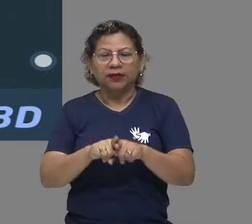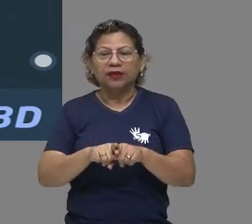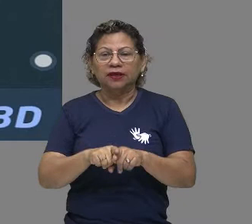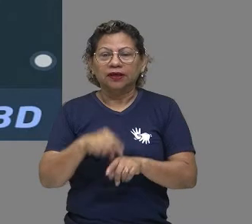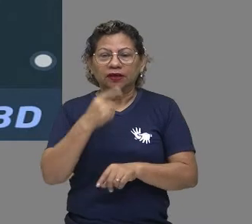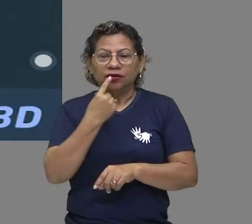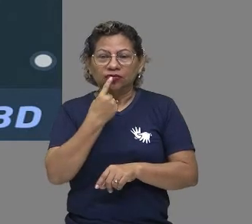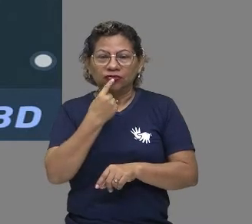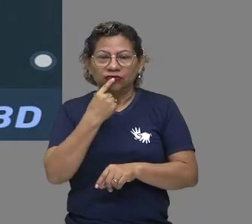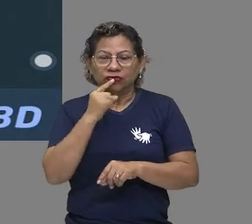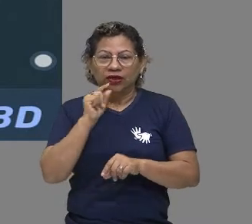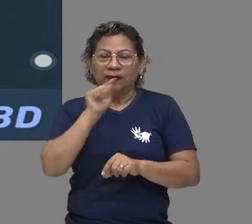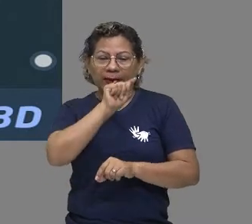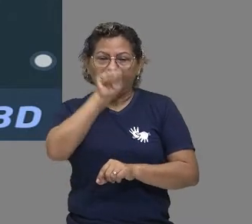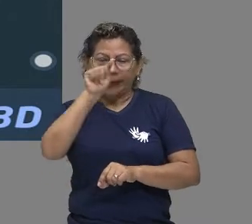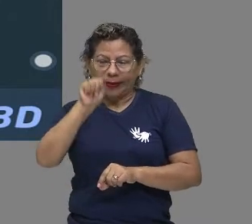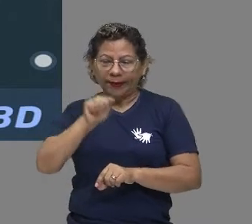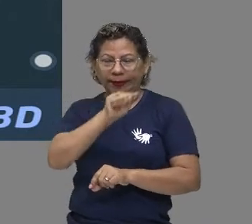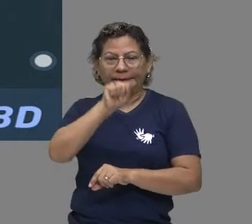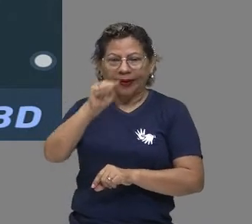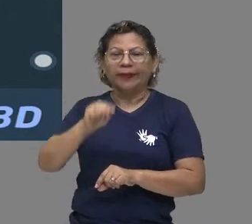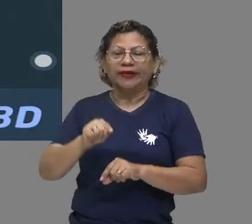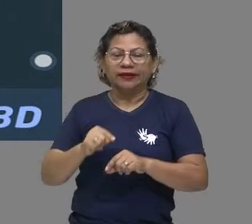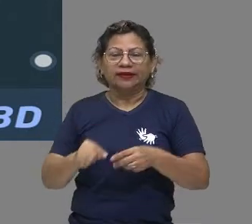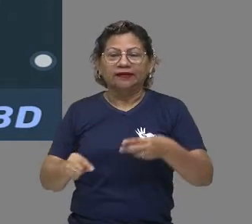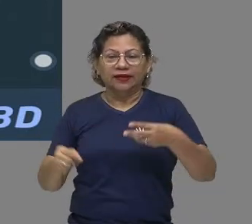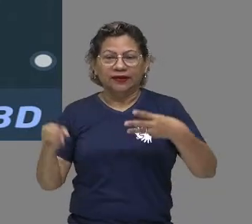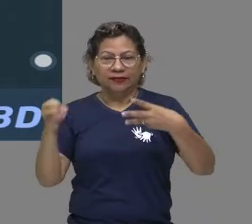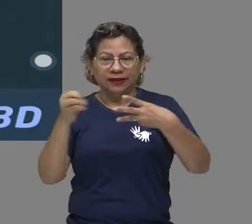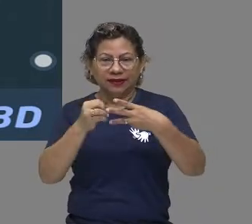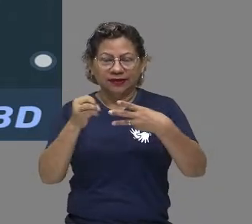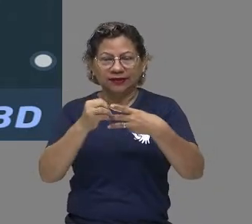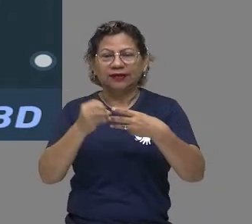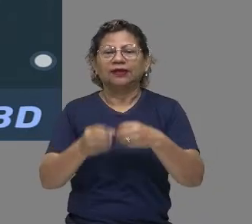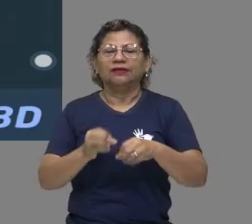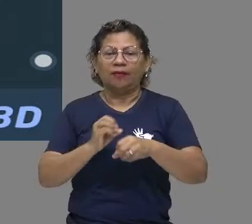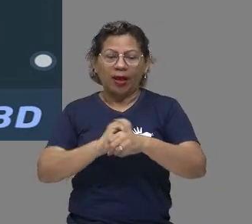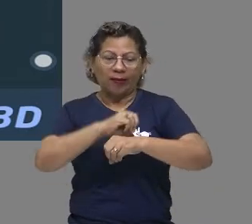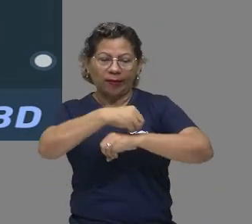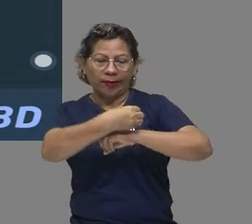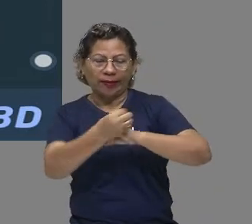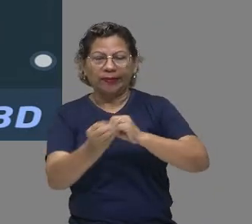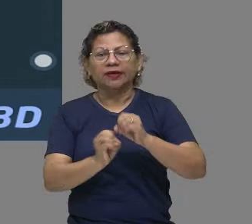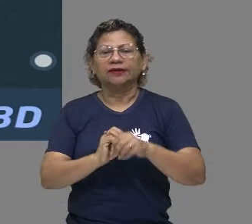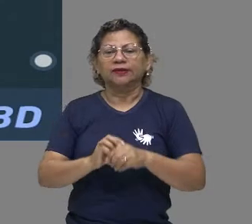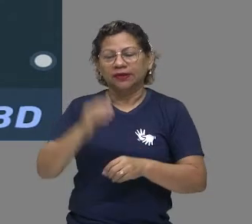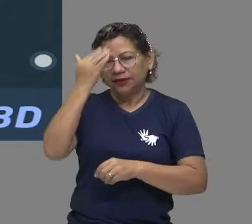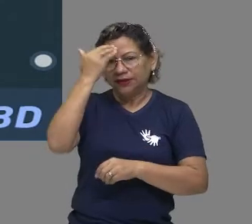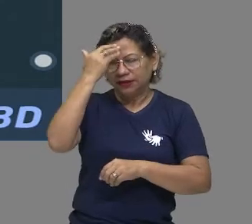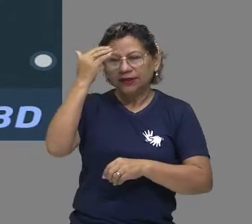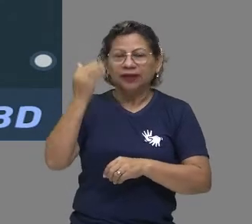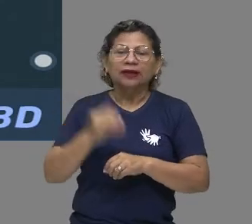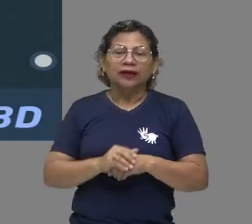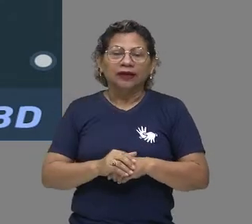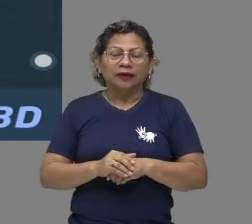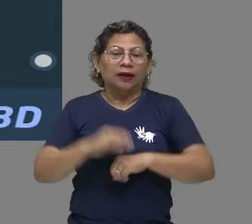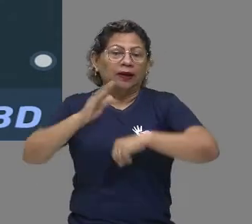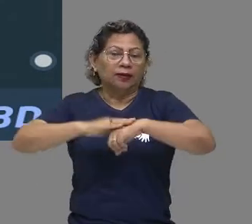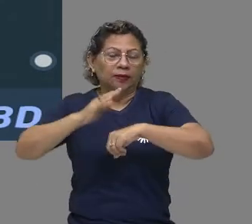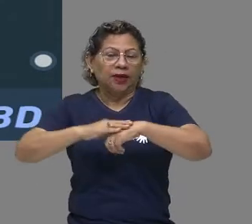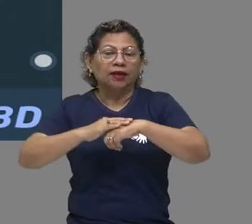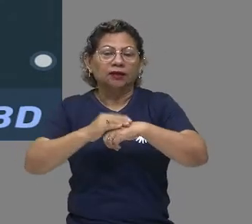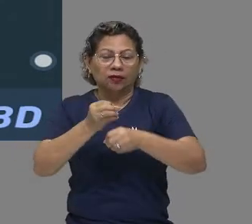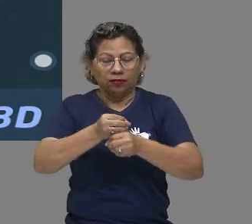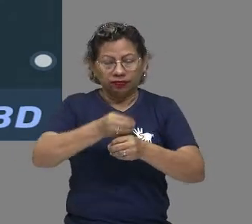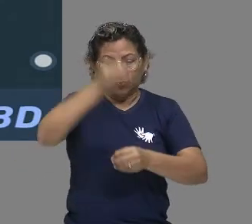produzir células sanguíneas tá bom Então essas são algumas características pra gente entender como é o osso por dentro né